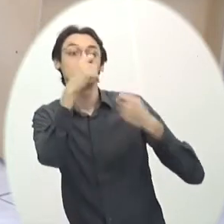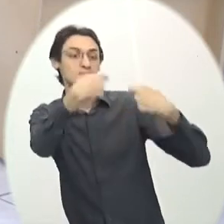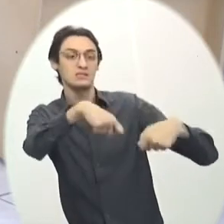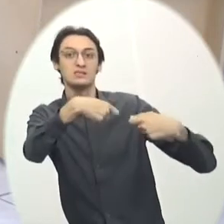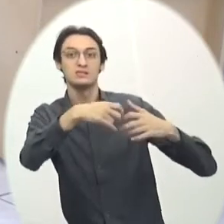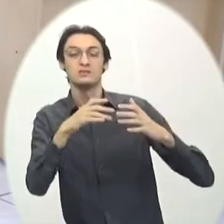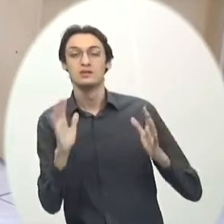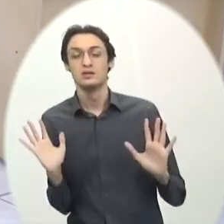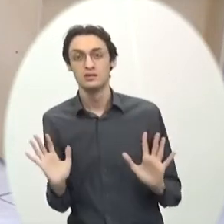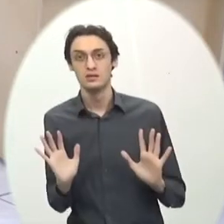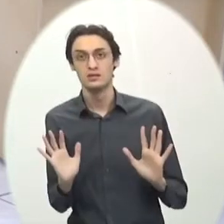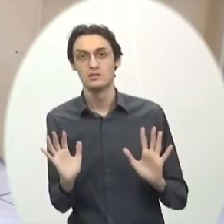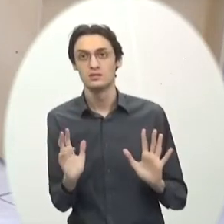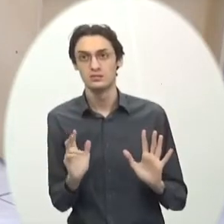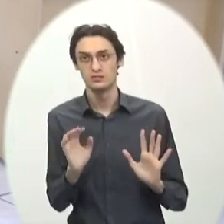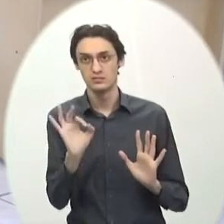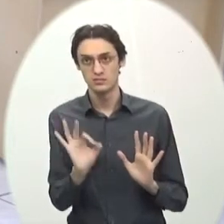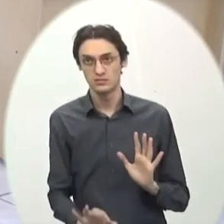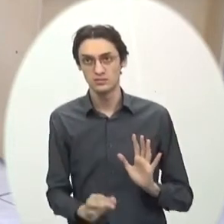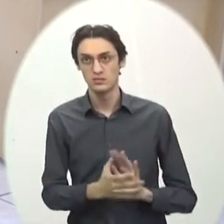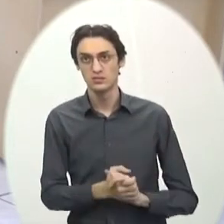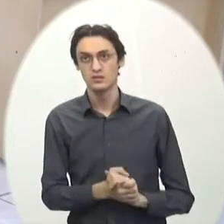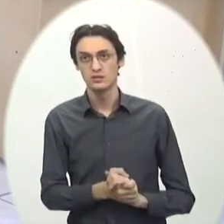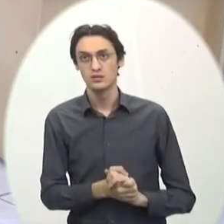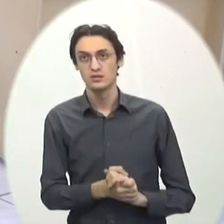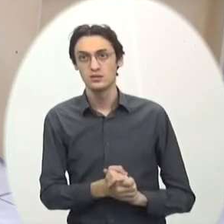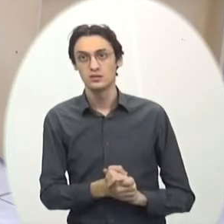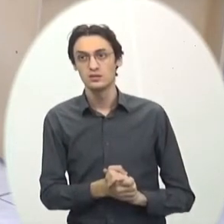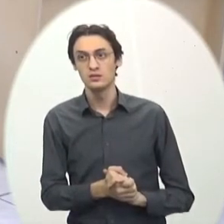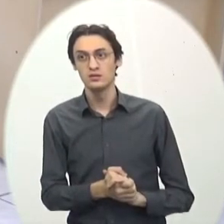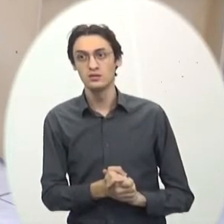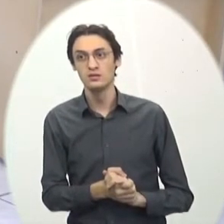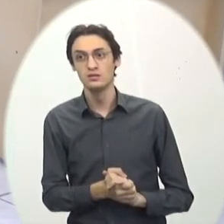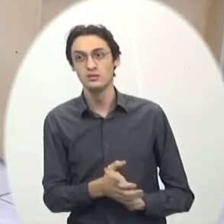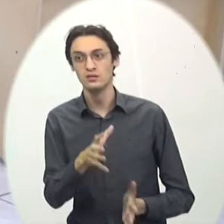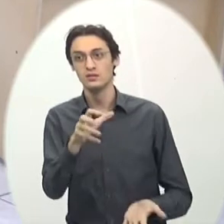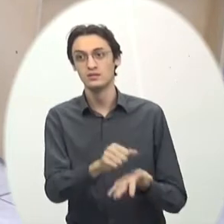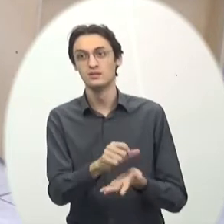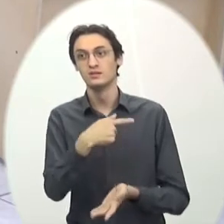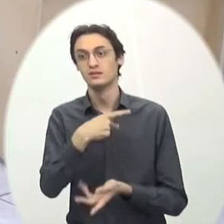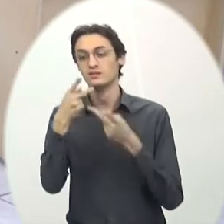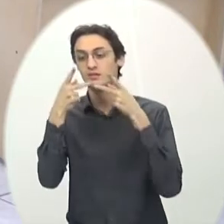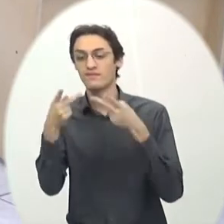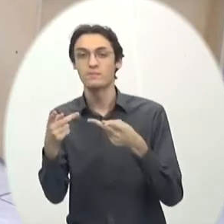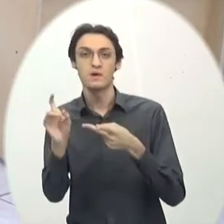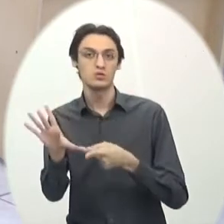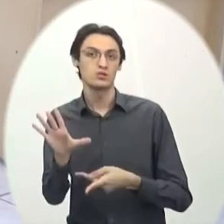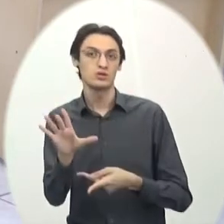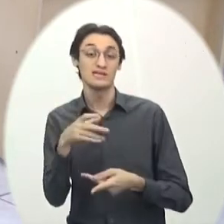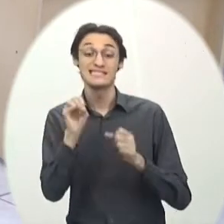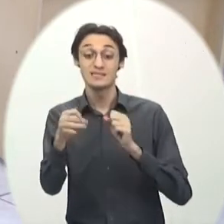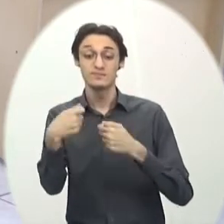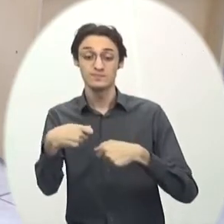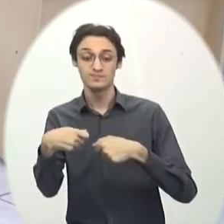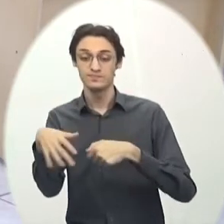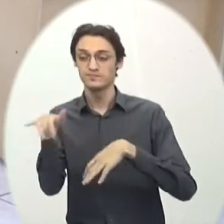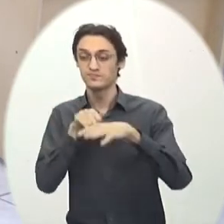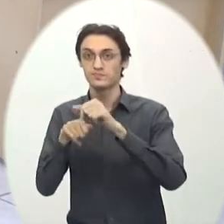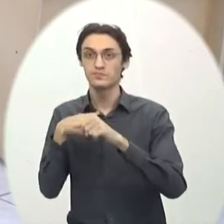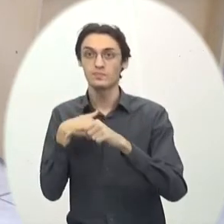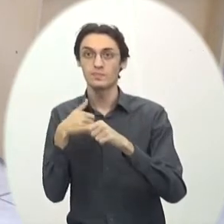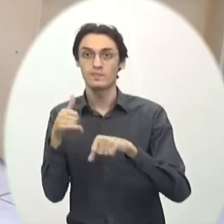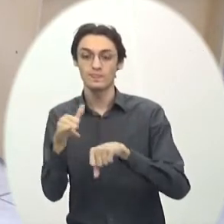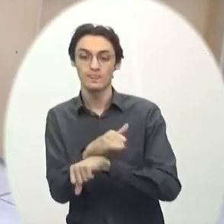necessidade. Confirma isso? O contrato é verbal. Eu fiz uma escala, baseado nisso eu chamava. Caso alguém tivesse atestado ou